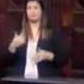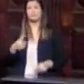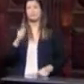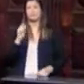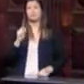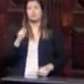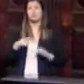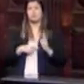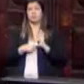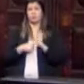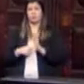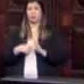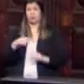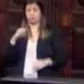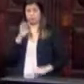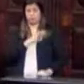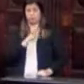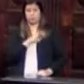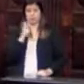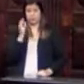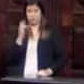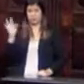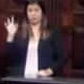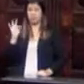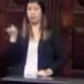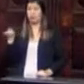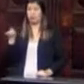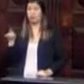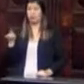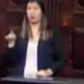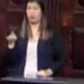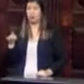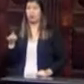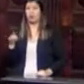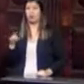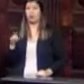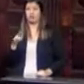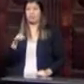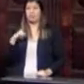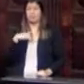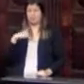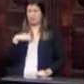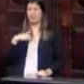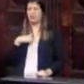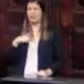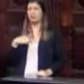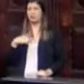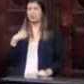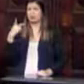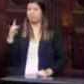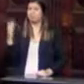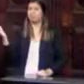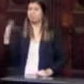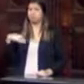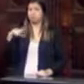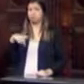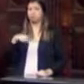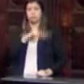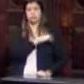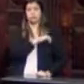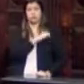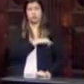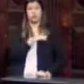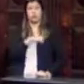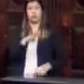demonstrando que a Polícia Federal conta com um efetivo, deputado Eliomar, absolutamente irrisório no Rio de Janeiro, para fazer frente a